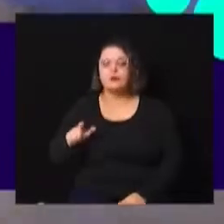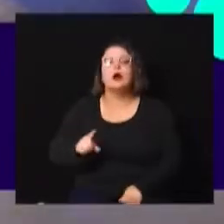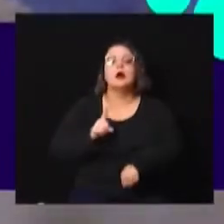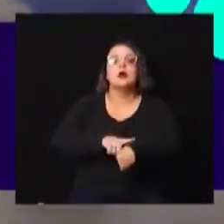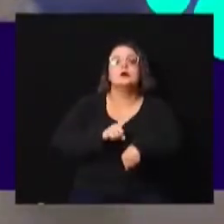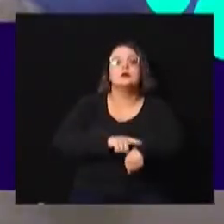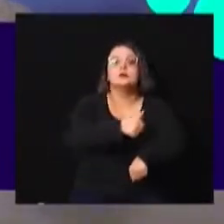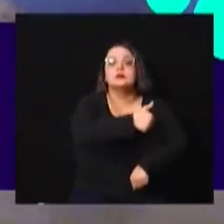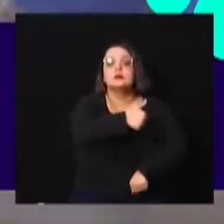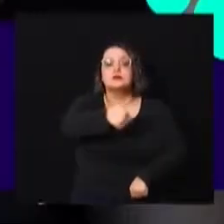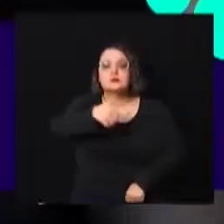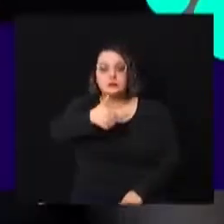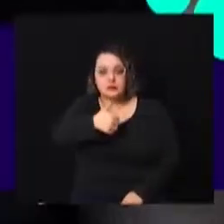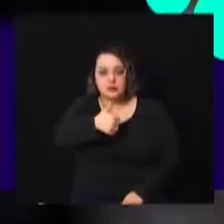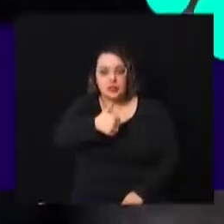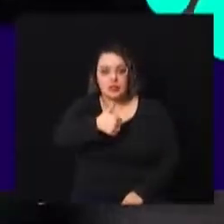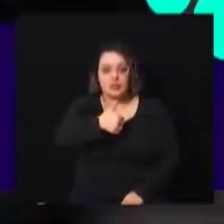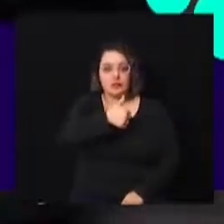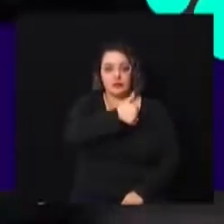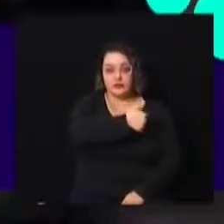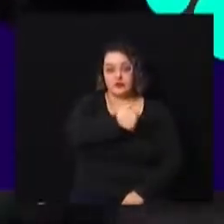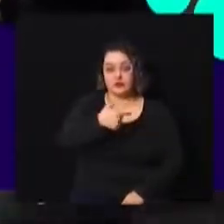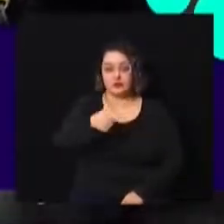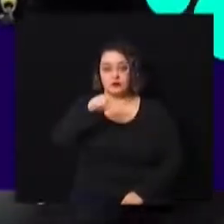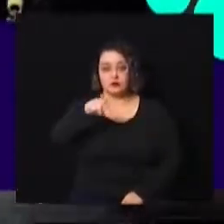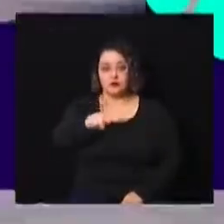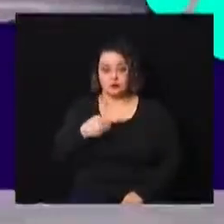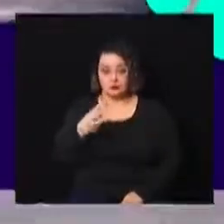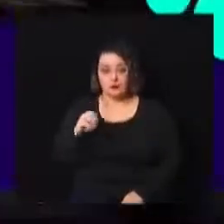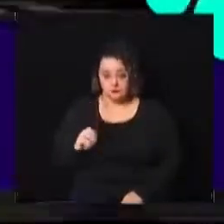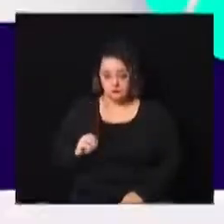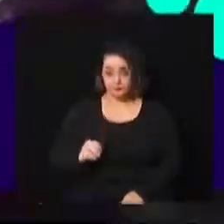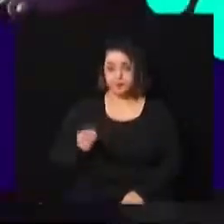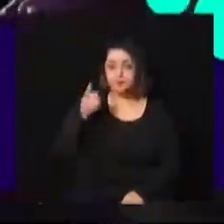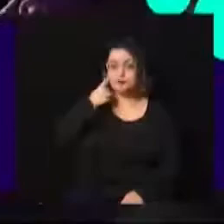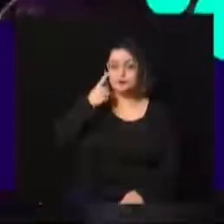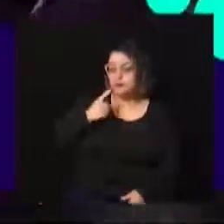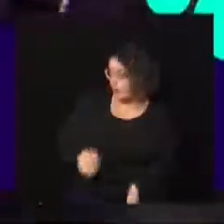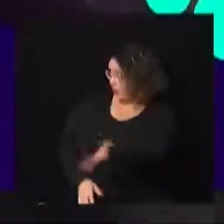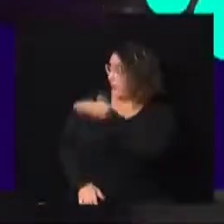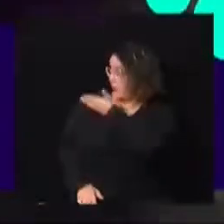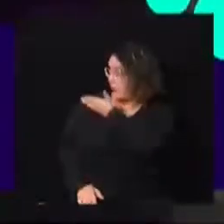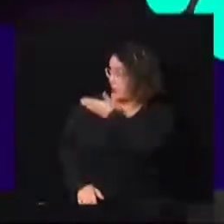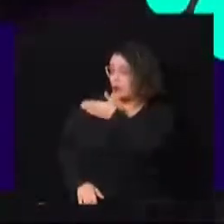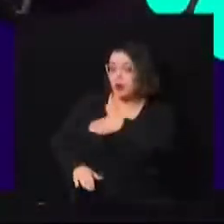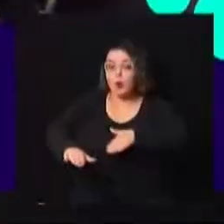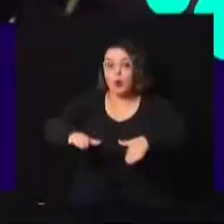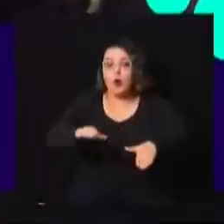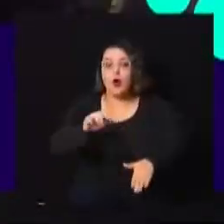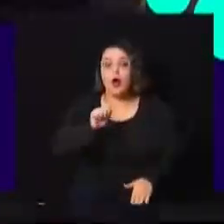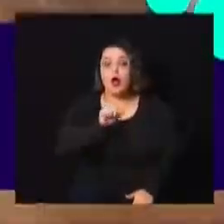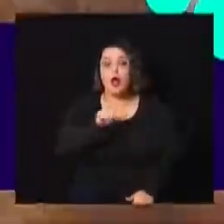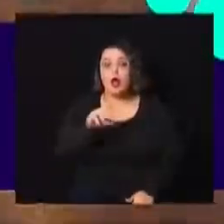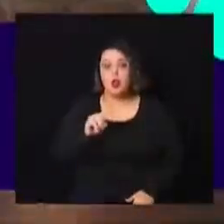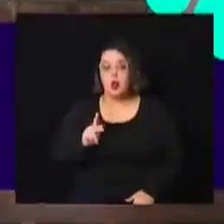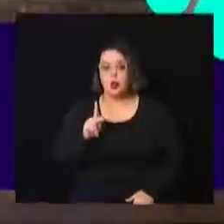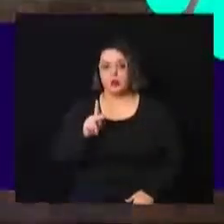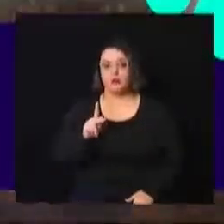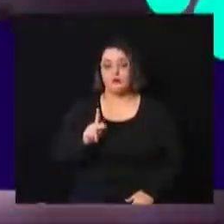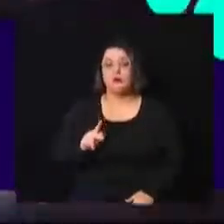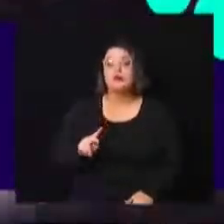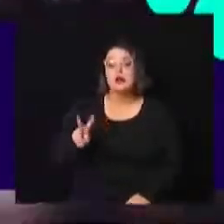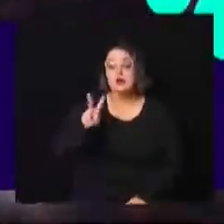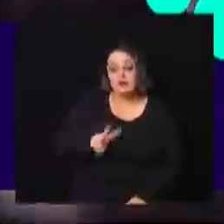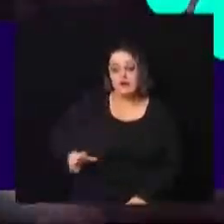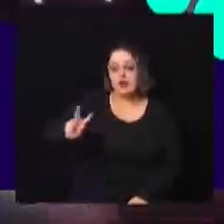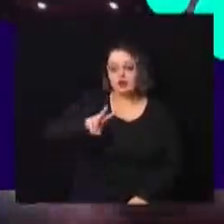das 10h30 da noite. Agora, se você curte música eletrônica, olha essa dica. O DJ e produtor musical Alok estará em